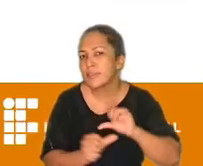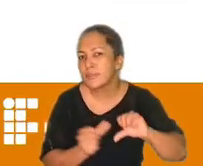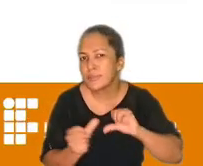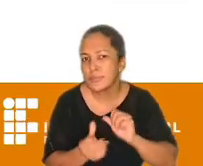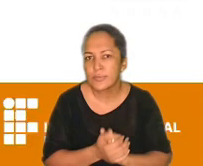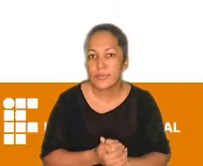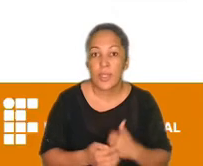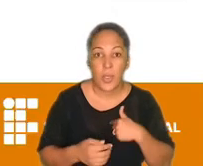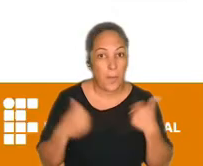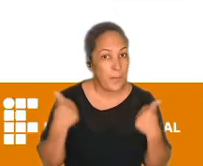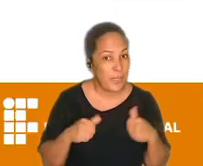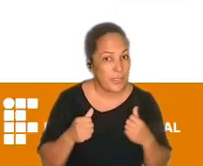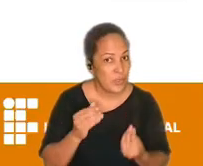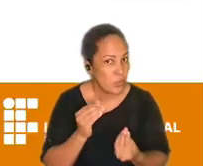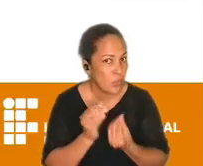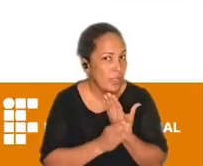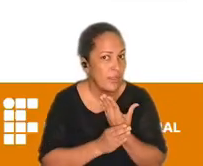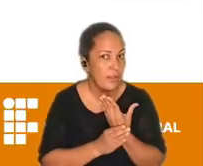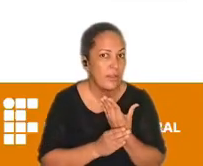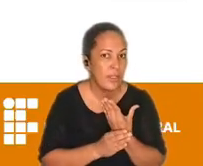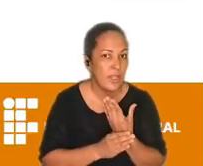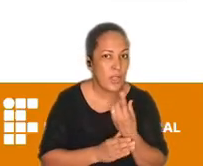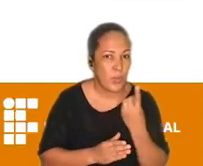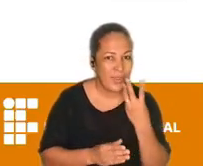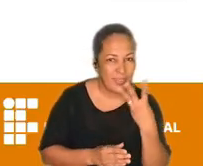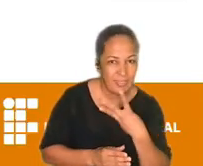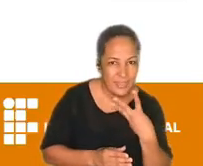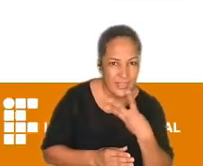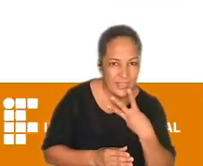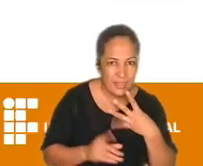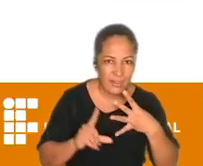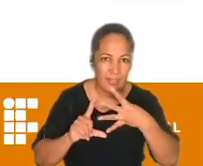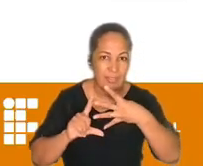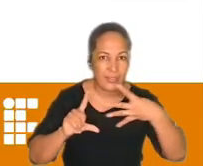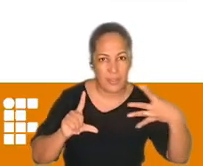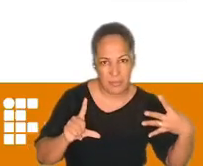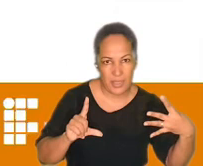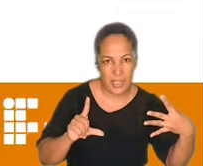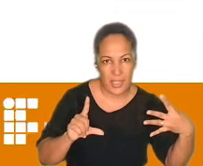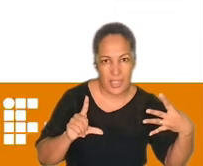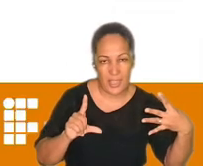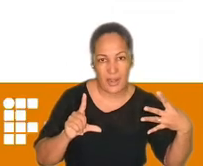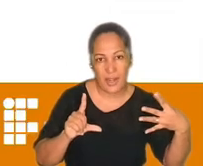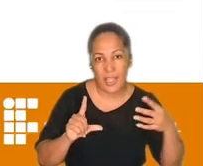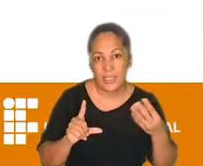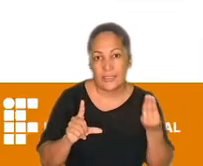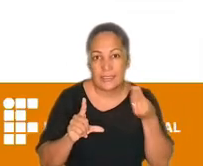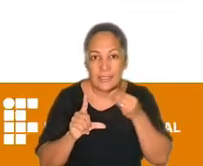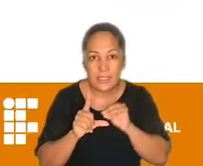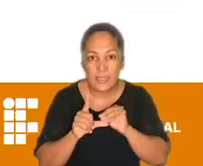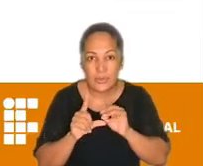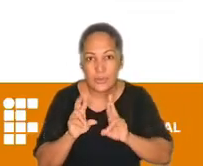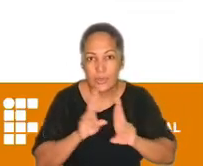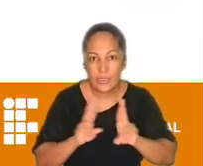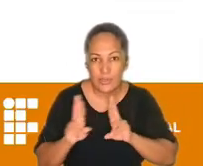que criar uma terceira tabela no meio do relacionamento entre as